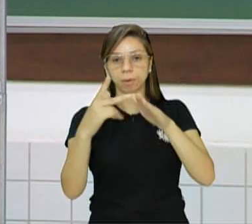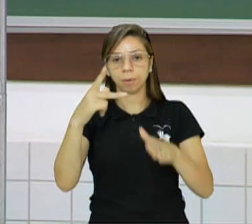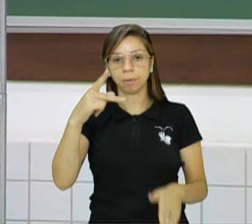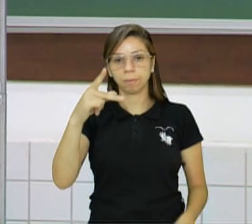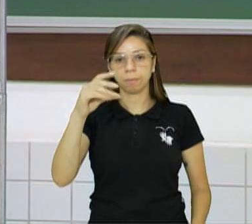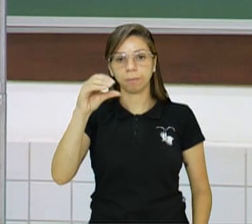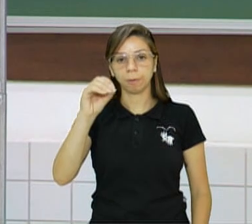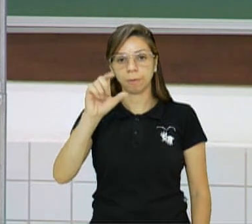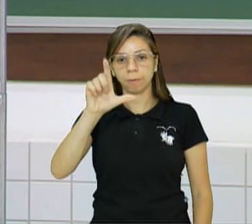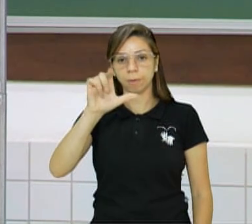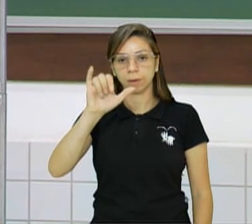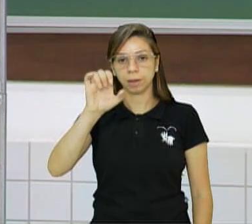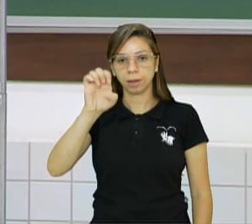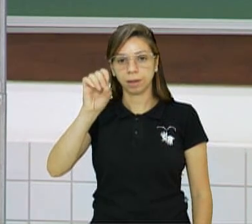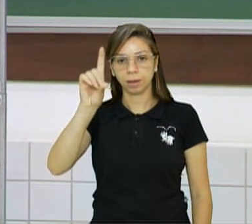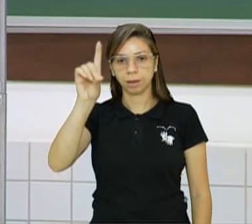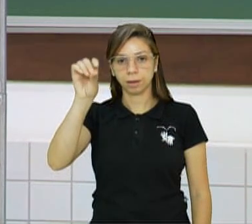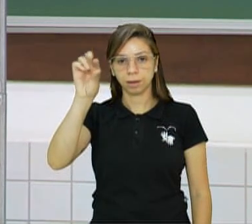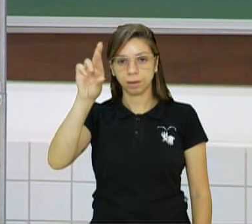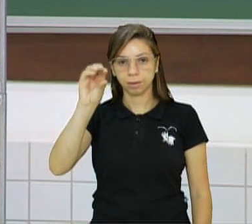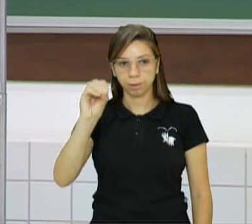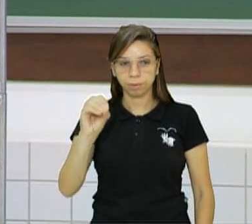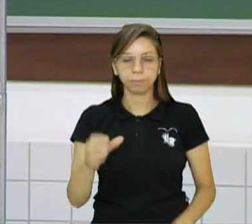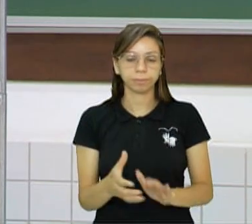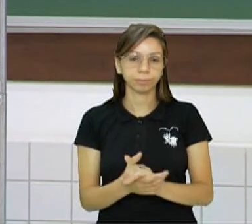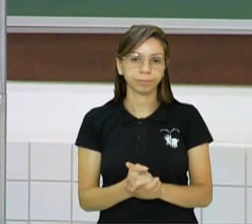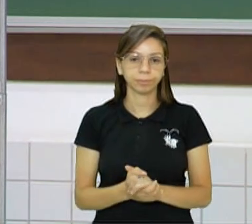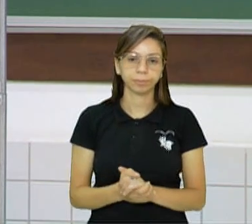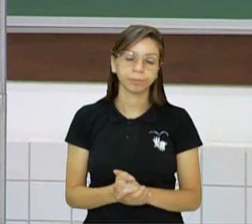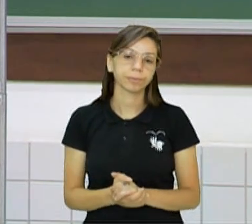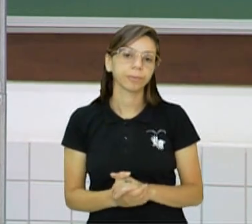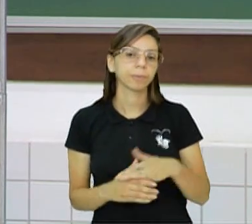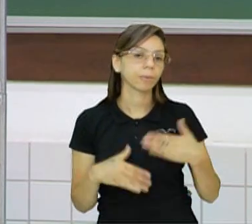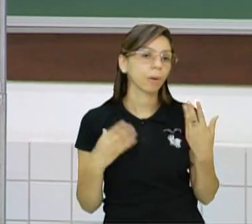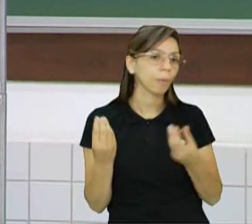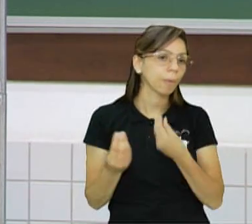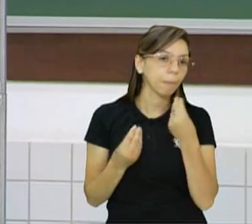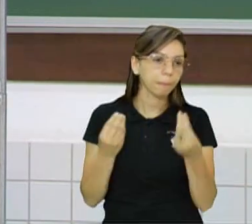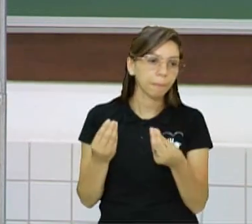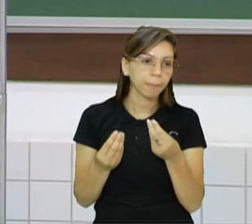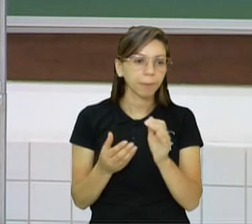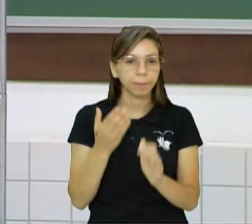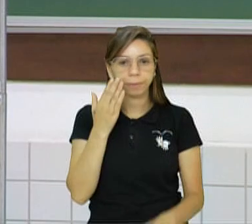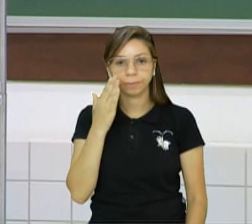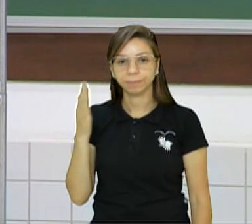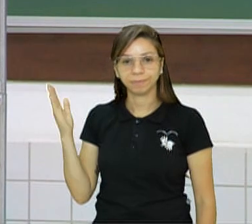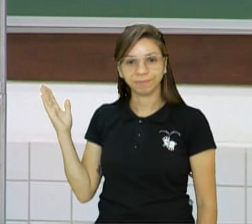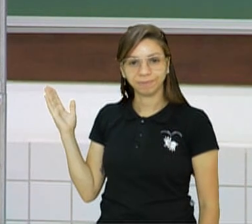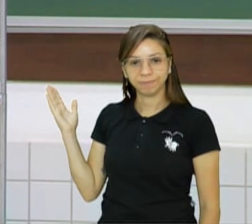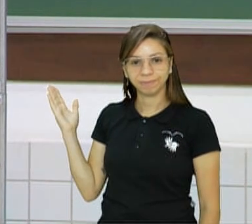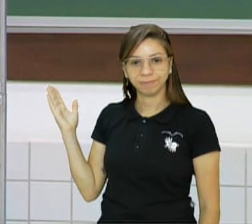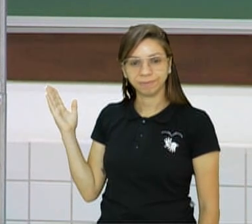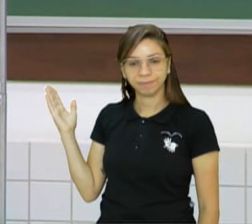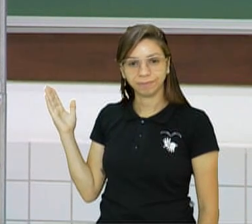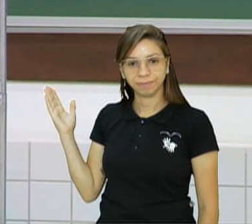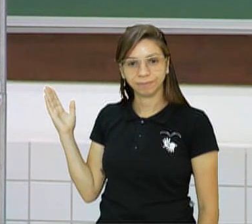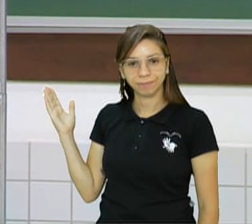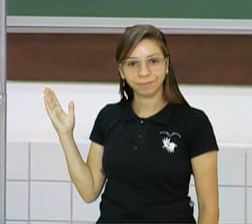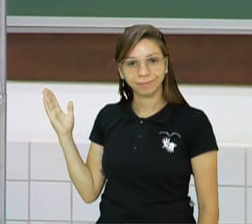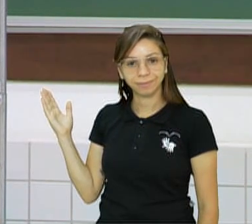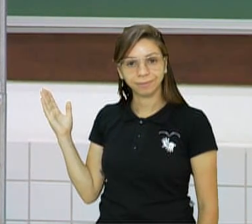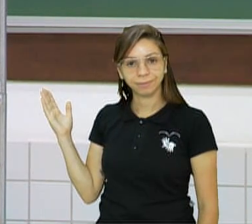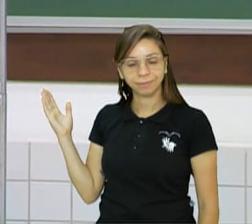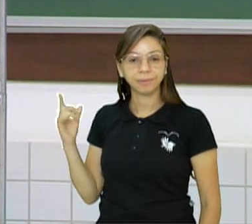a prof, então, montou aqui com vocês, ó. Ali como que tem que ficar? Olhem só então, nós temos aqui a